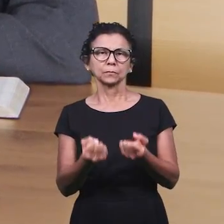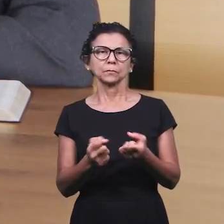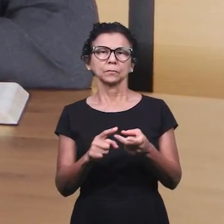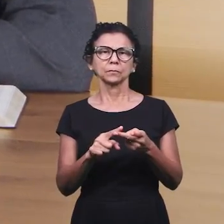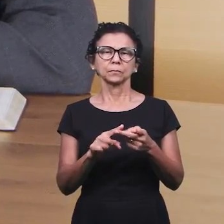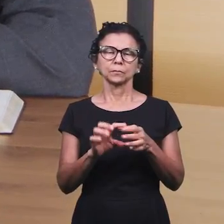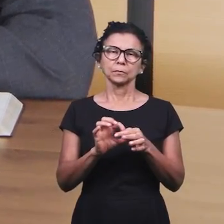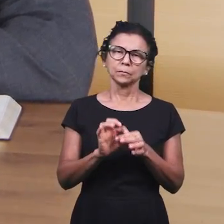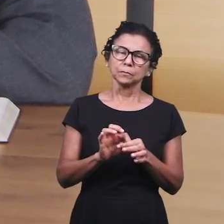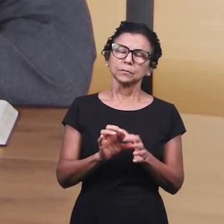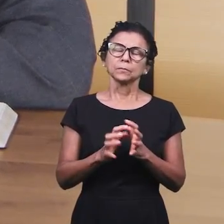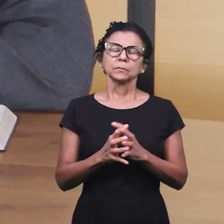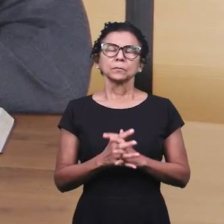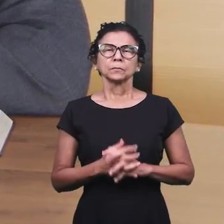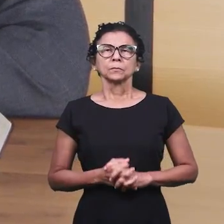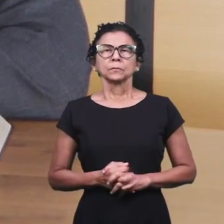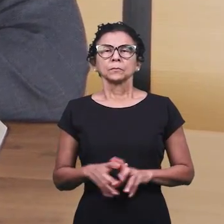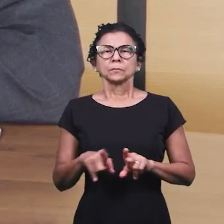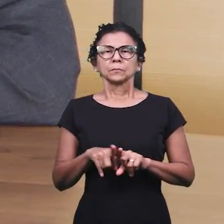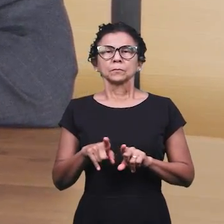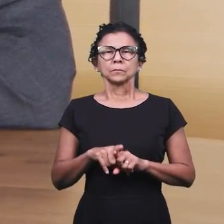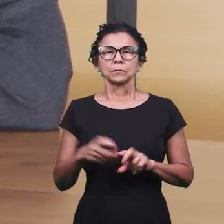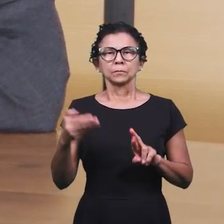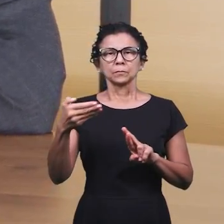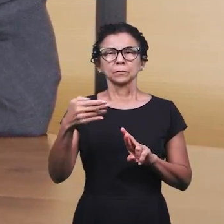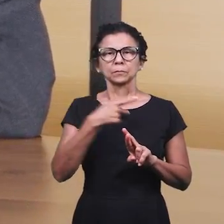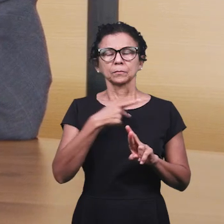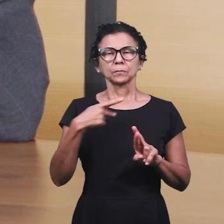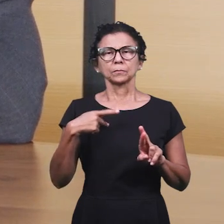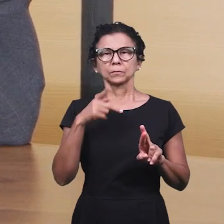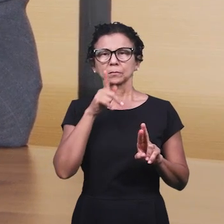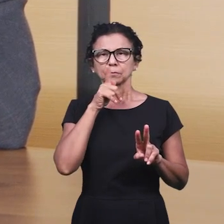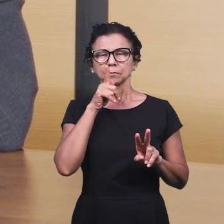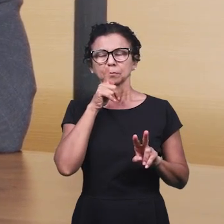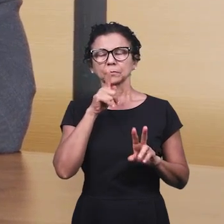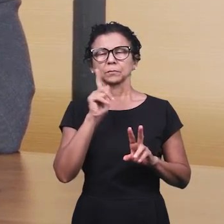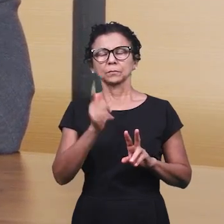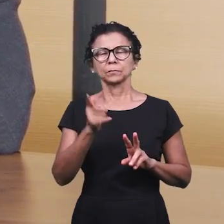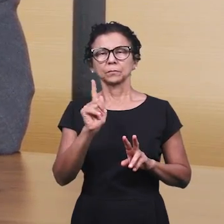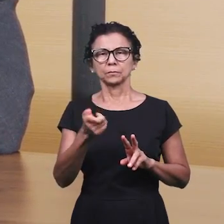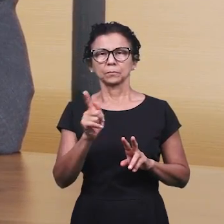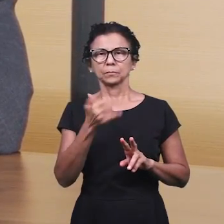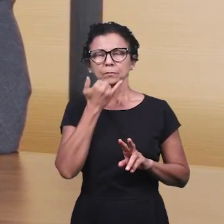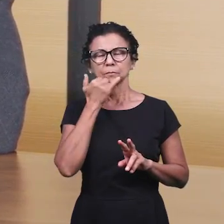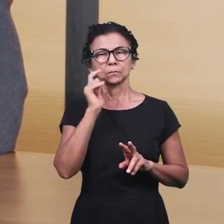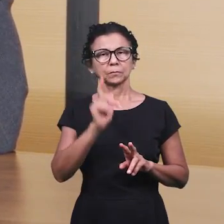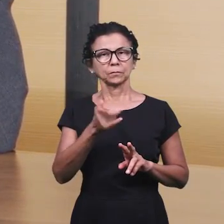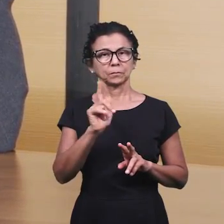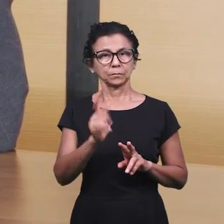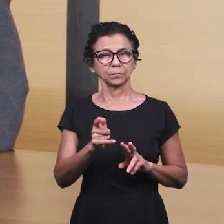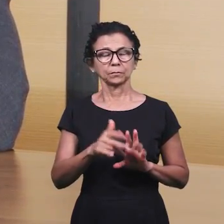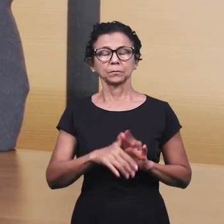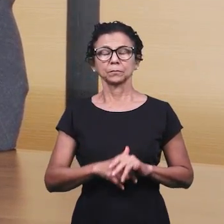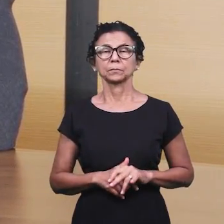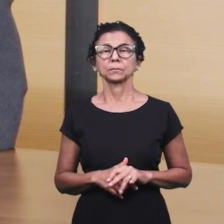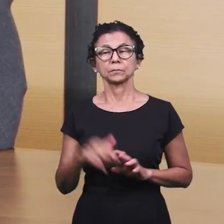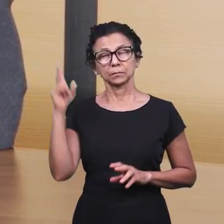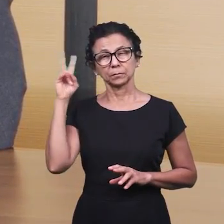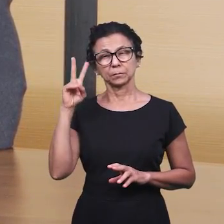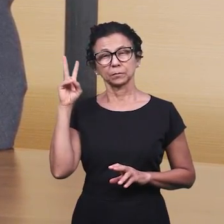que vai nos dar essa bênção, que vai nos proteger desses ataques. Pastor Silvio, tem alguma consideração